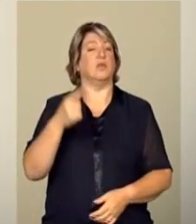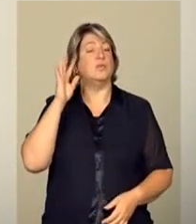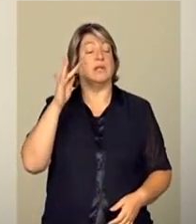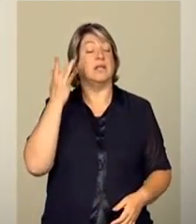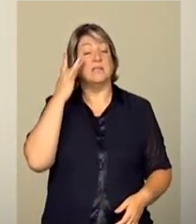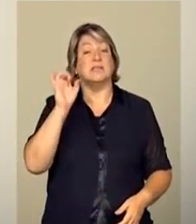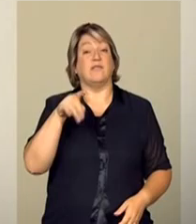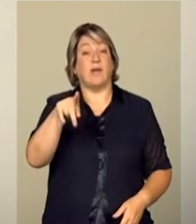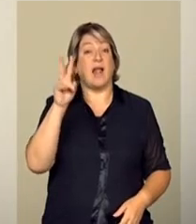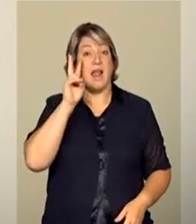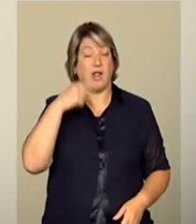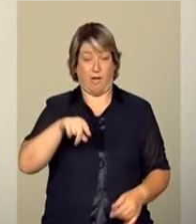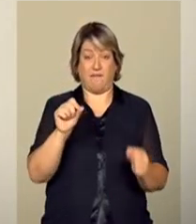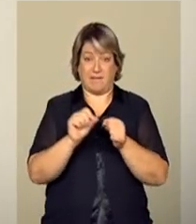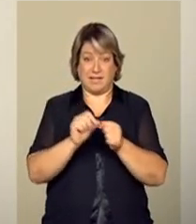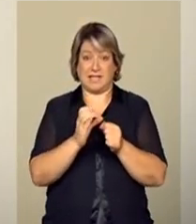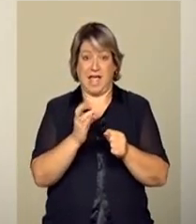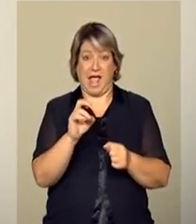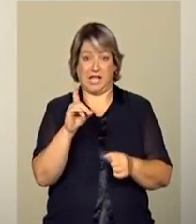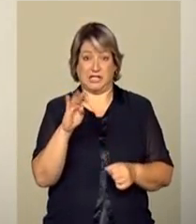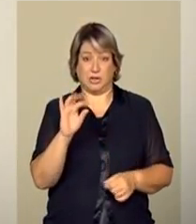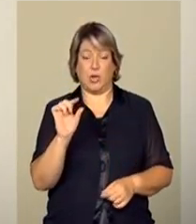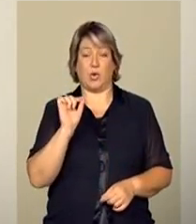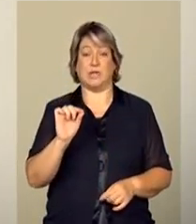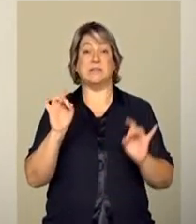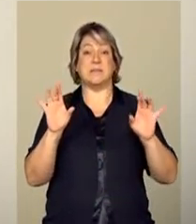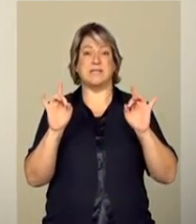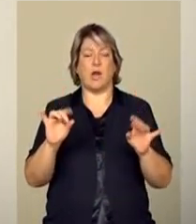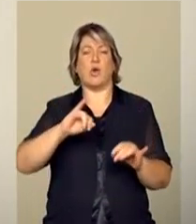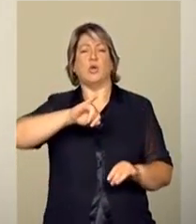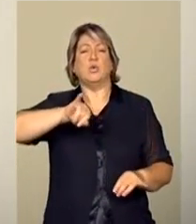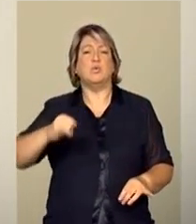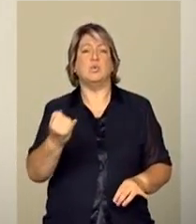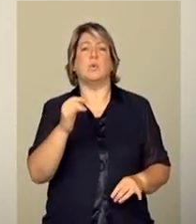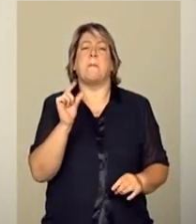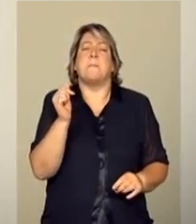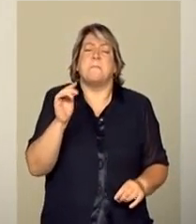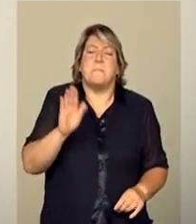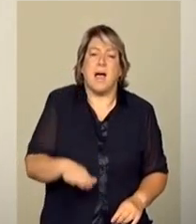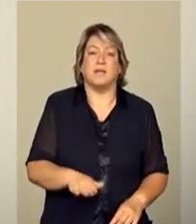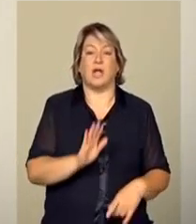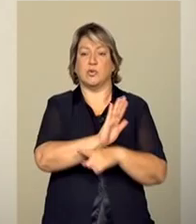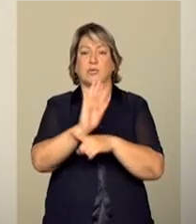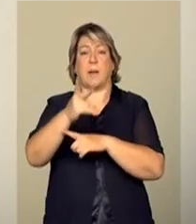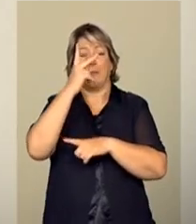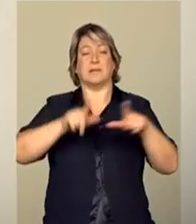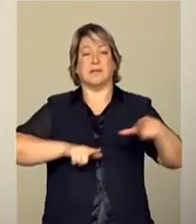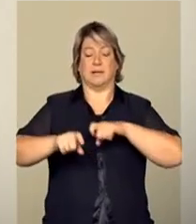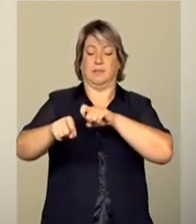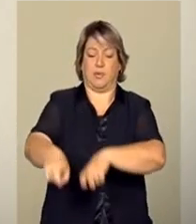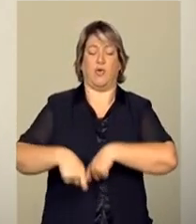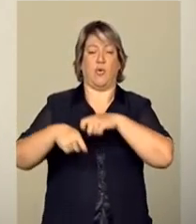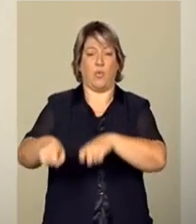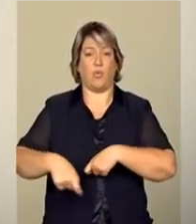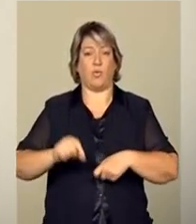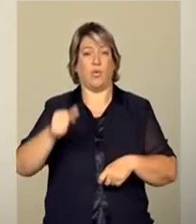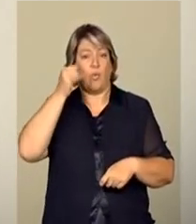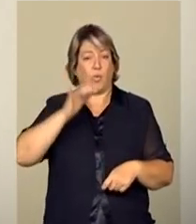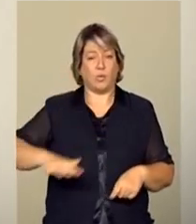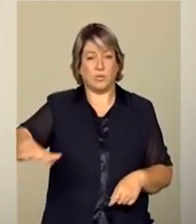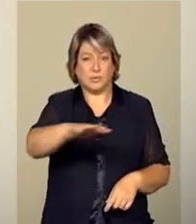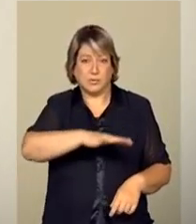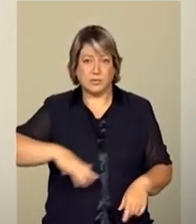criamos uma linha de crédito especial com juros muito baixos Para apoiar os produtores rurais Para apoiar o comércio e